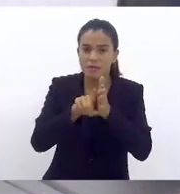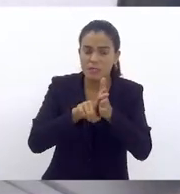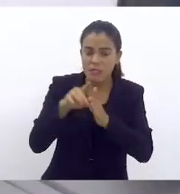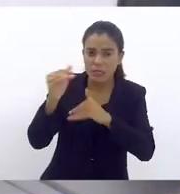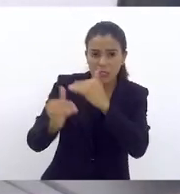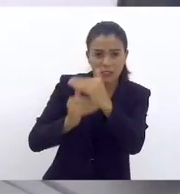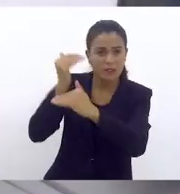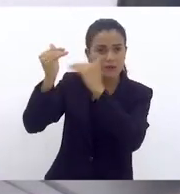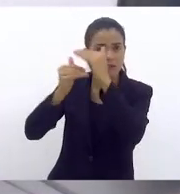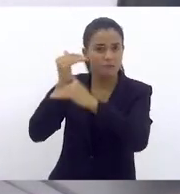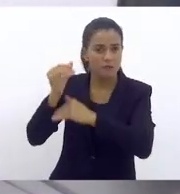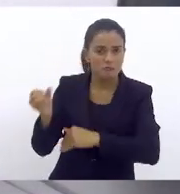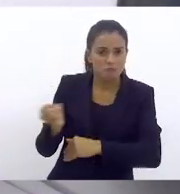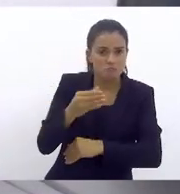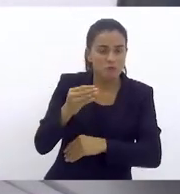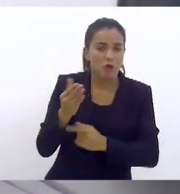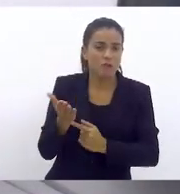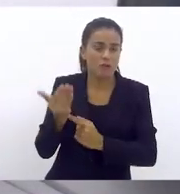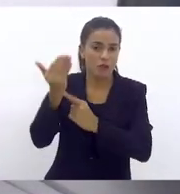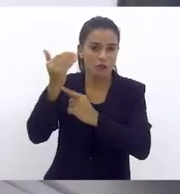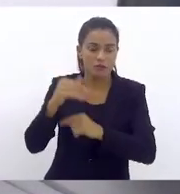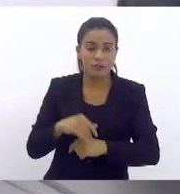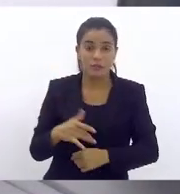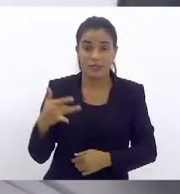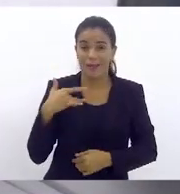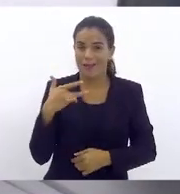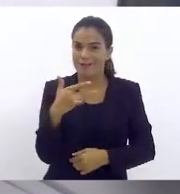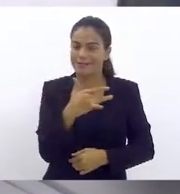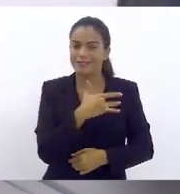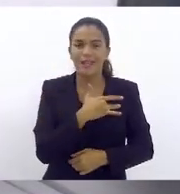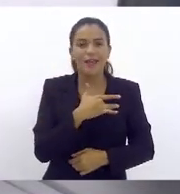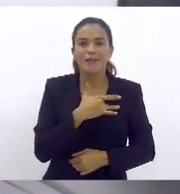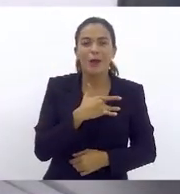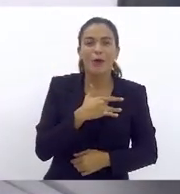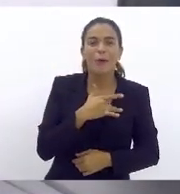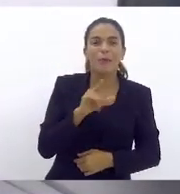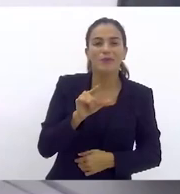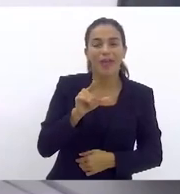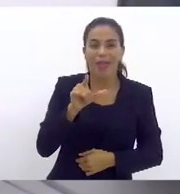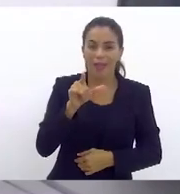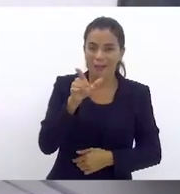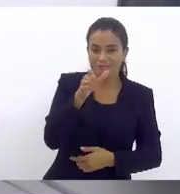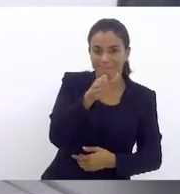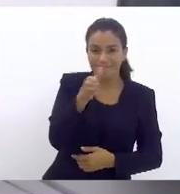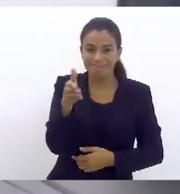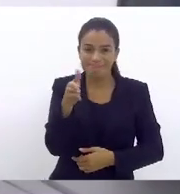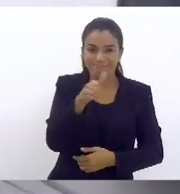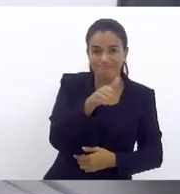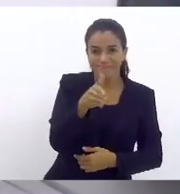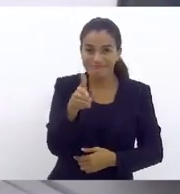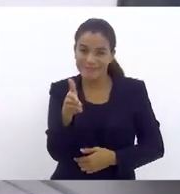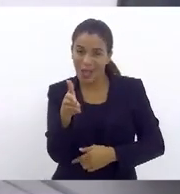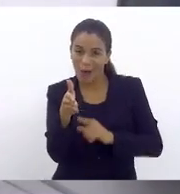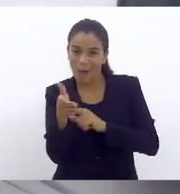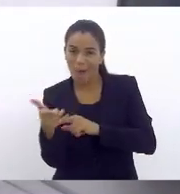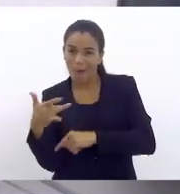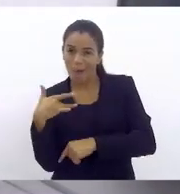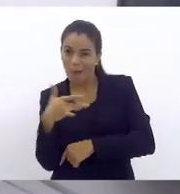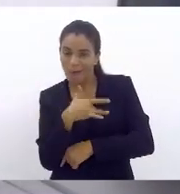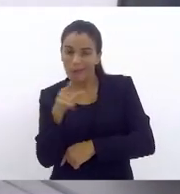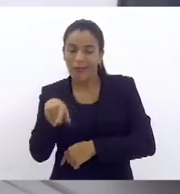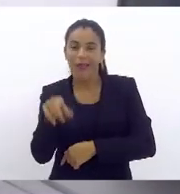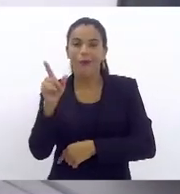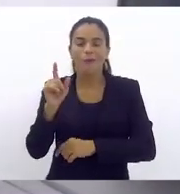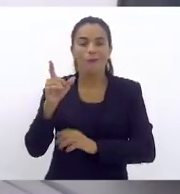e inovação né a saúde tá na fronteira do conhecimento ao lado da indústria bélica né A saúde é outra indústria